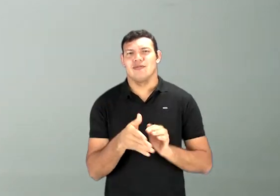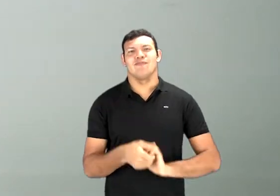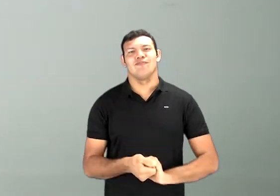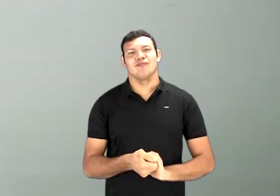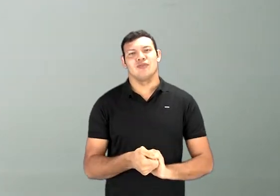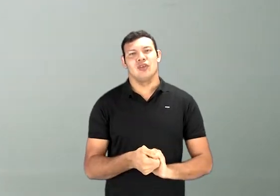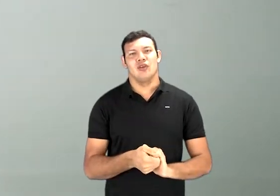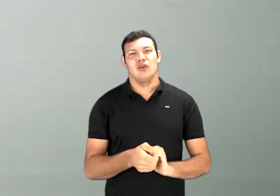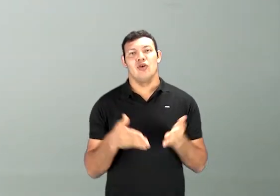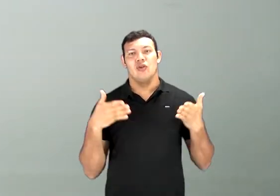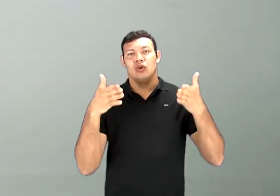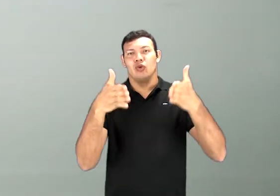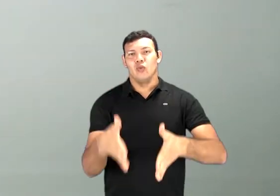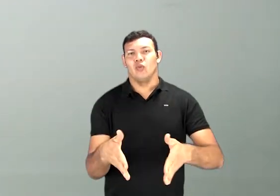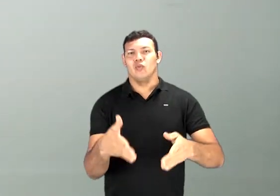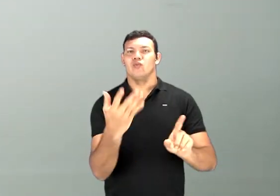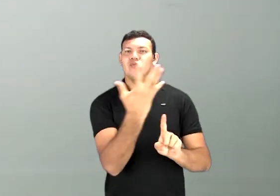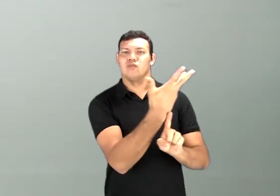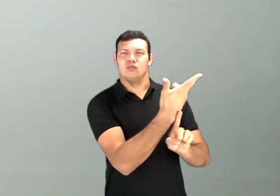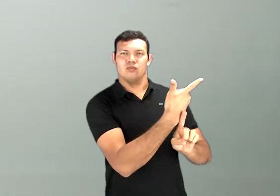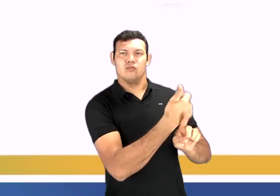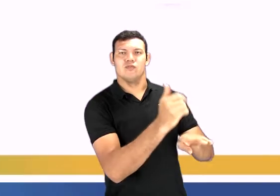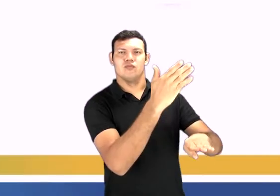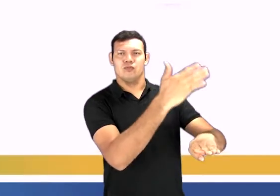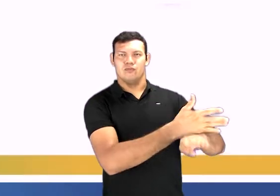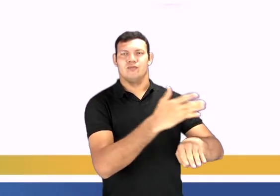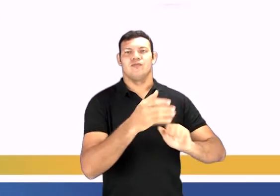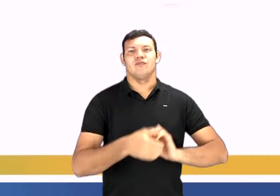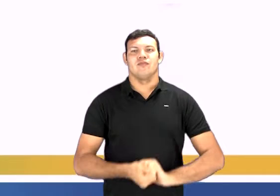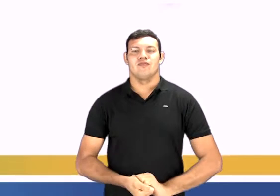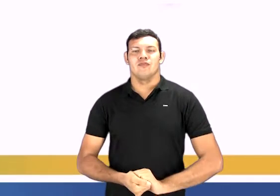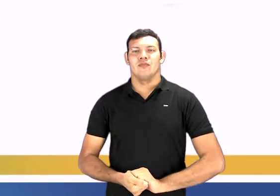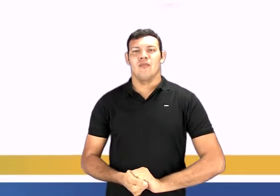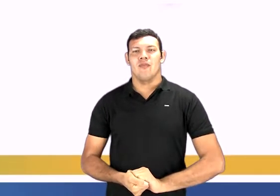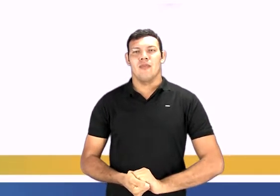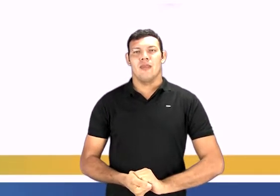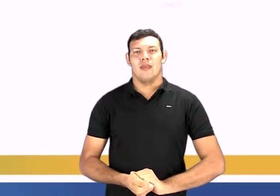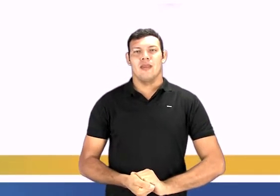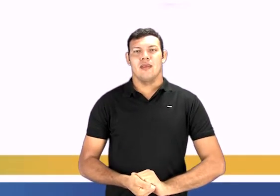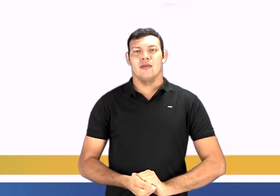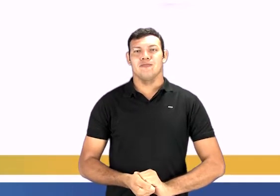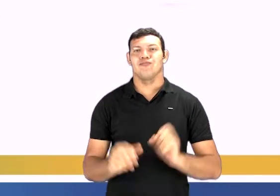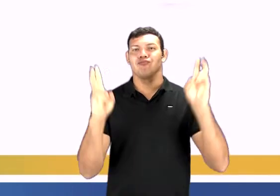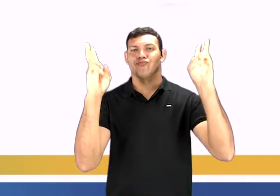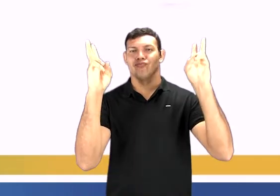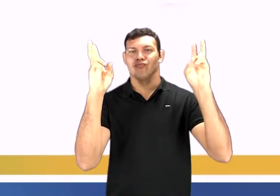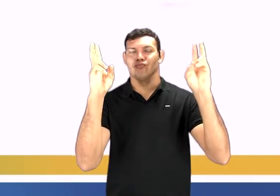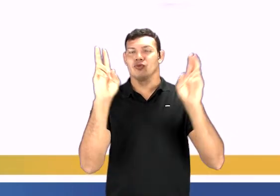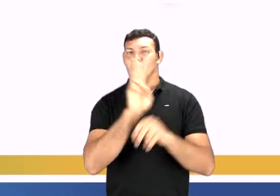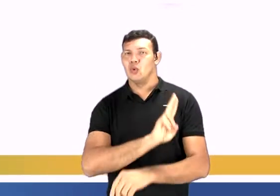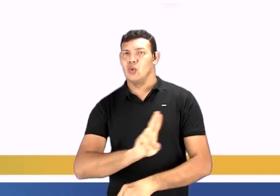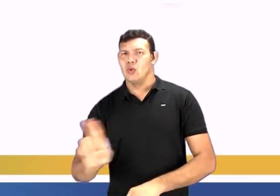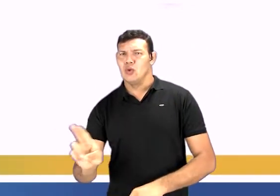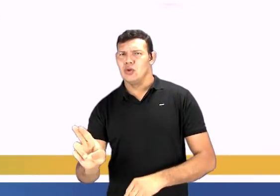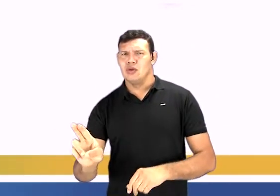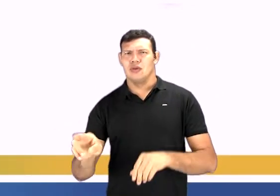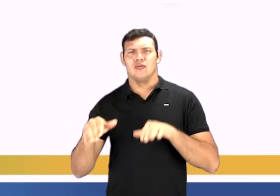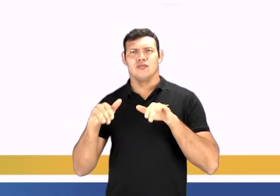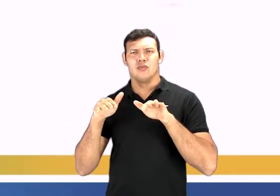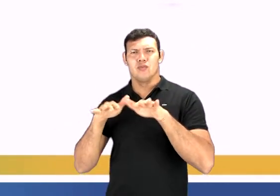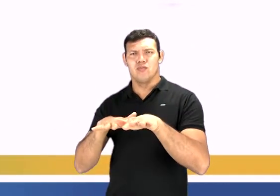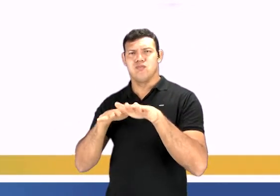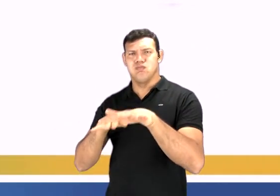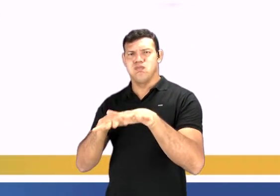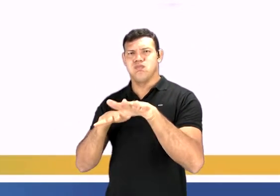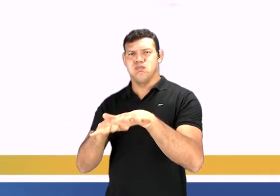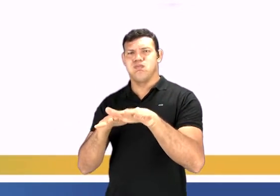arte moderna. Vamos saber o que foi isso? Olha só, a arte moderna é o nome dado aos movimentos